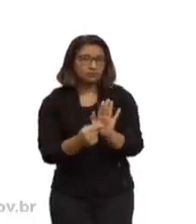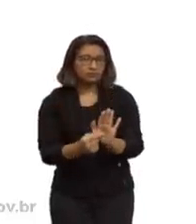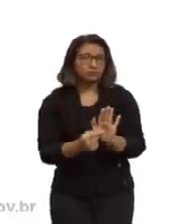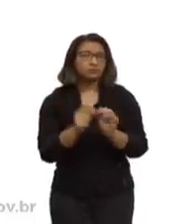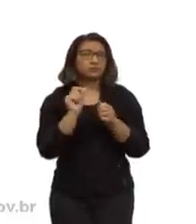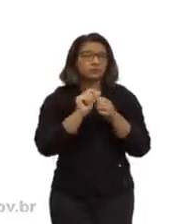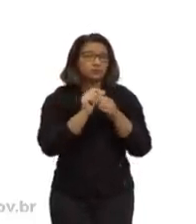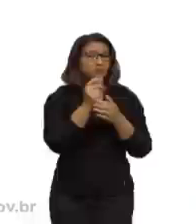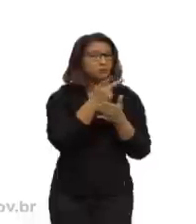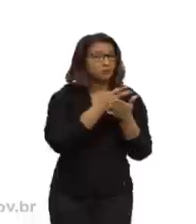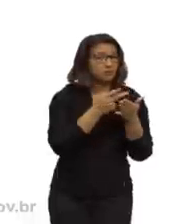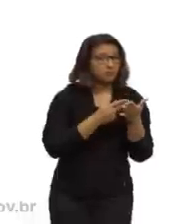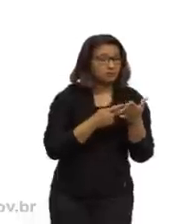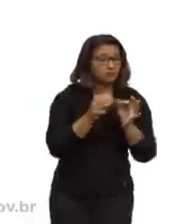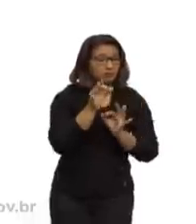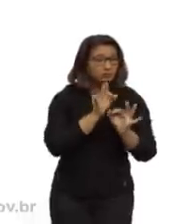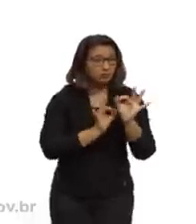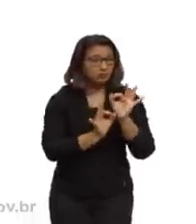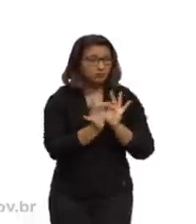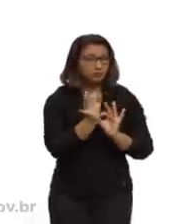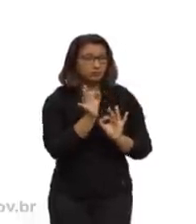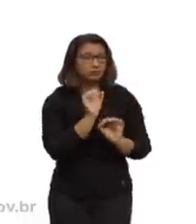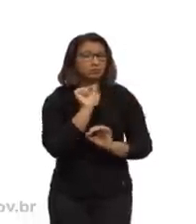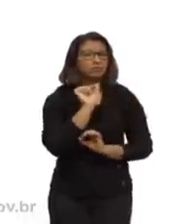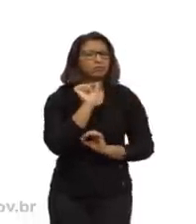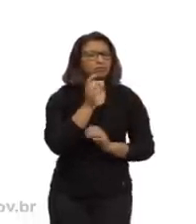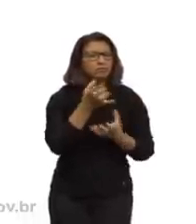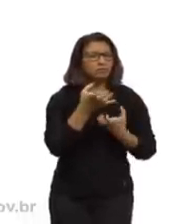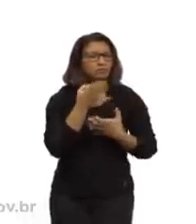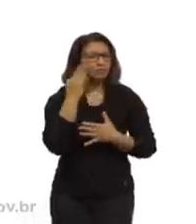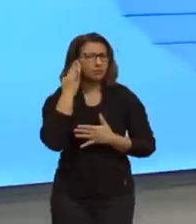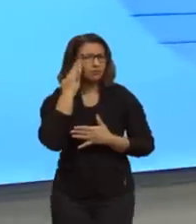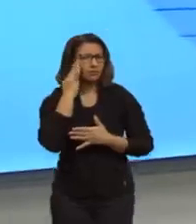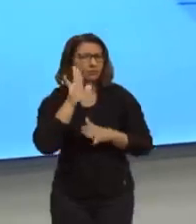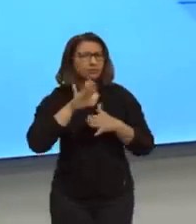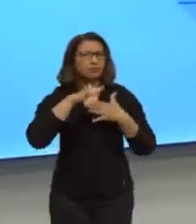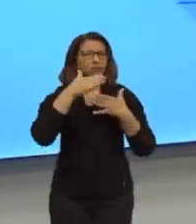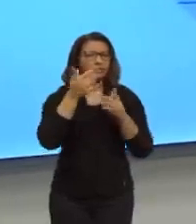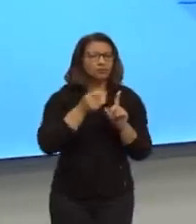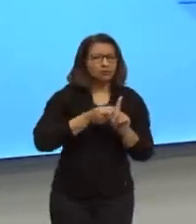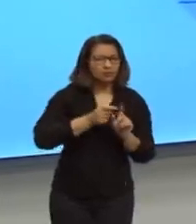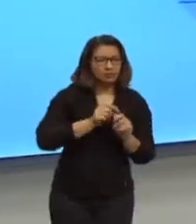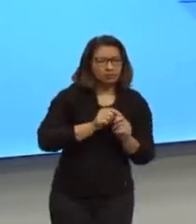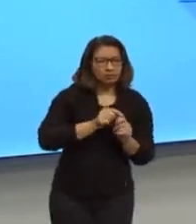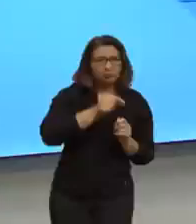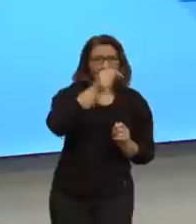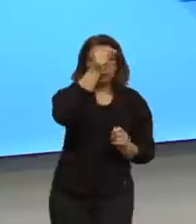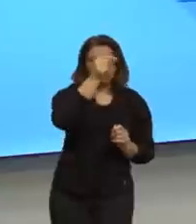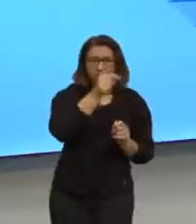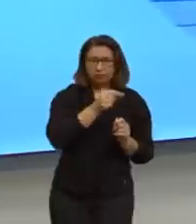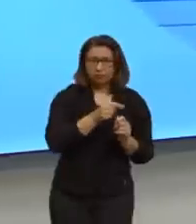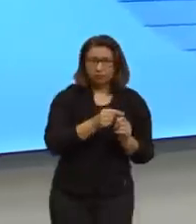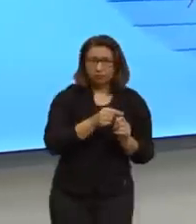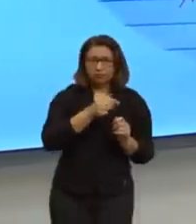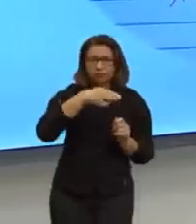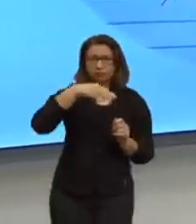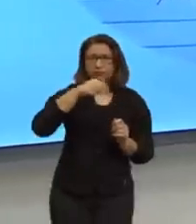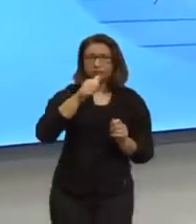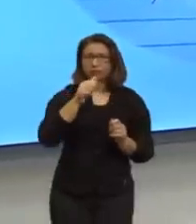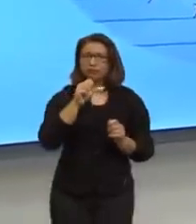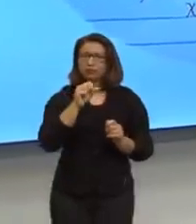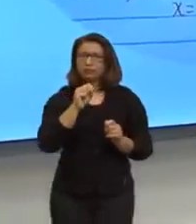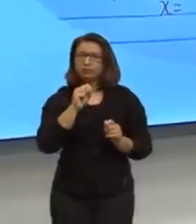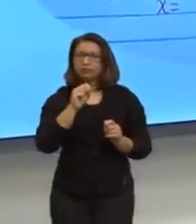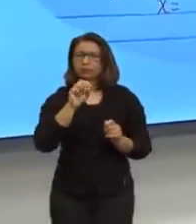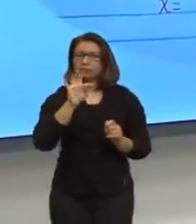o desenho, né, organizei. Que o que eu quero saber é qual a altura do mastro, que eu não sei, tá? Então,